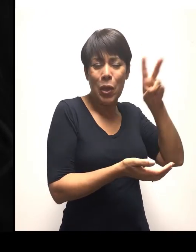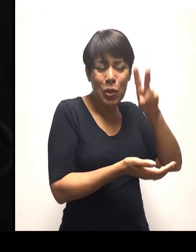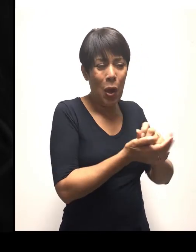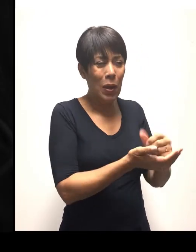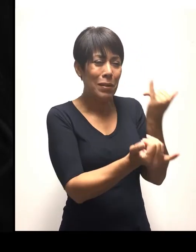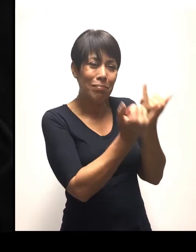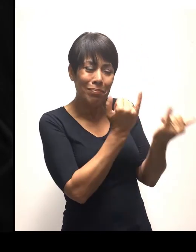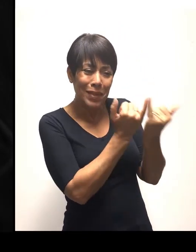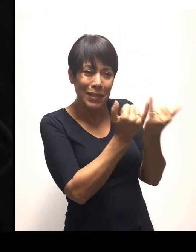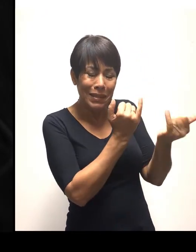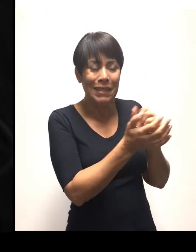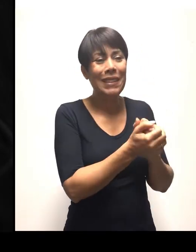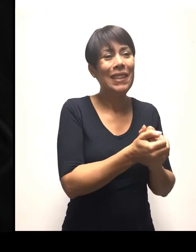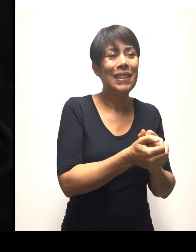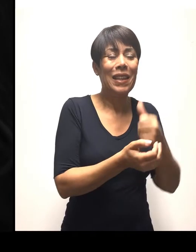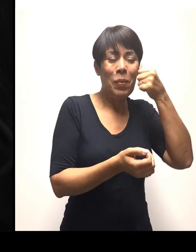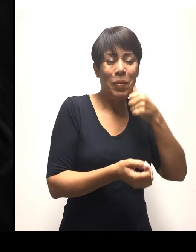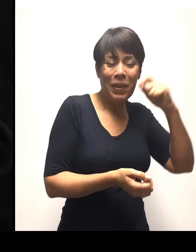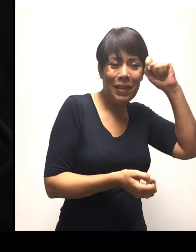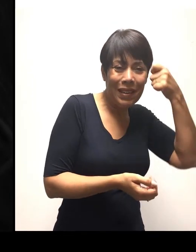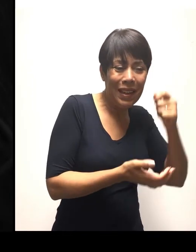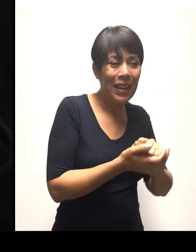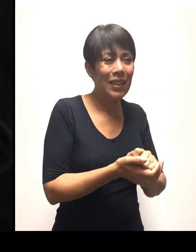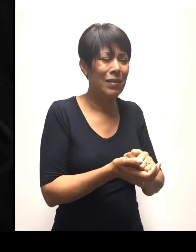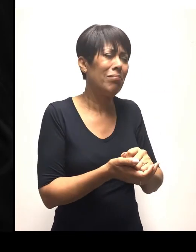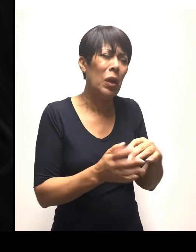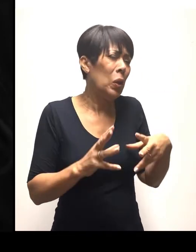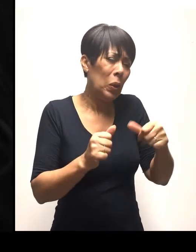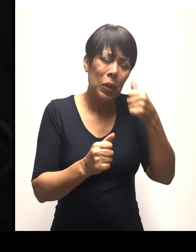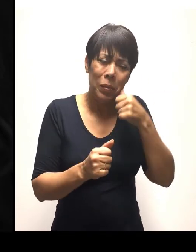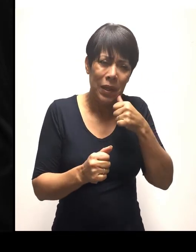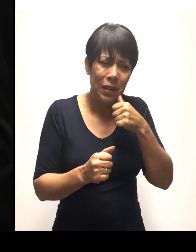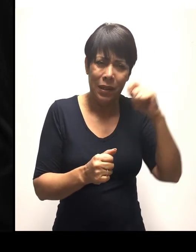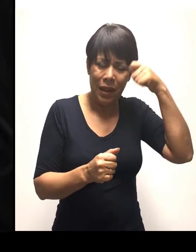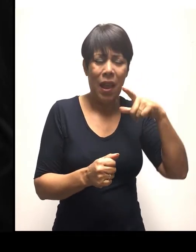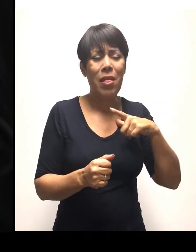História semelhante, se bem que as histórias de mulheres negras são muito semelhantes.